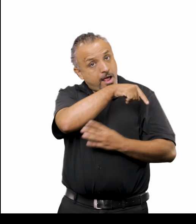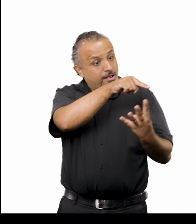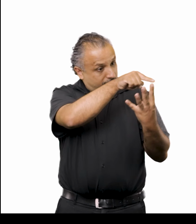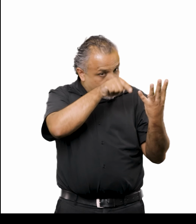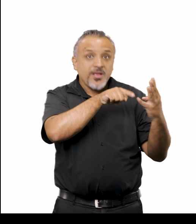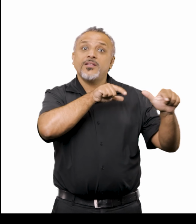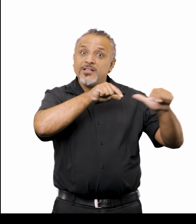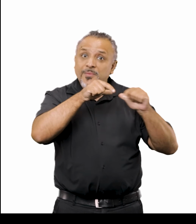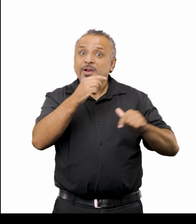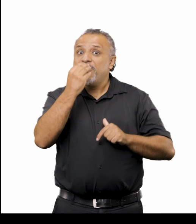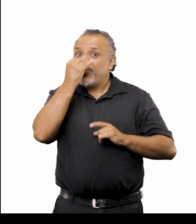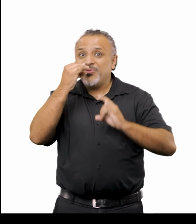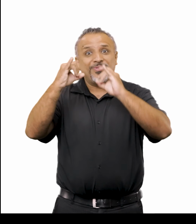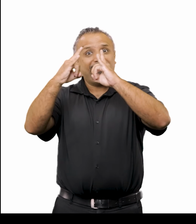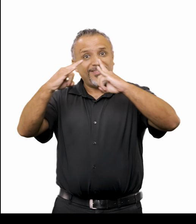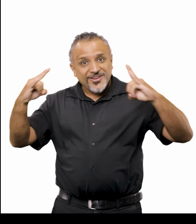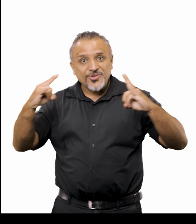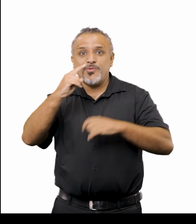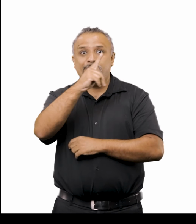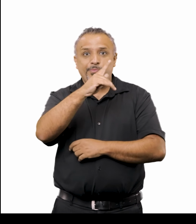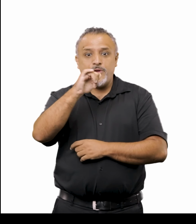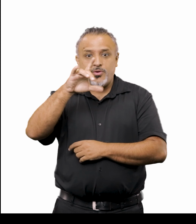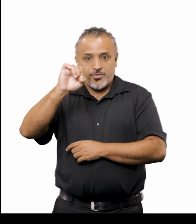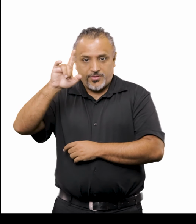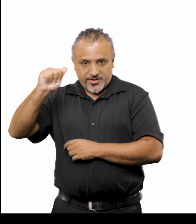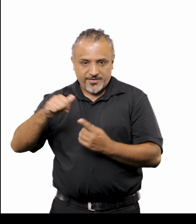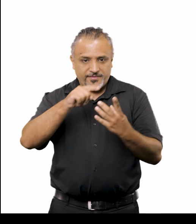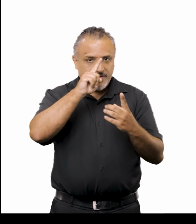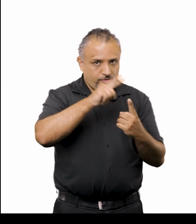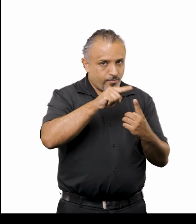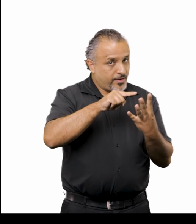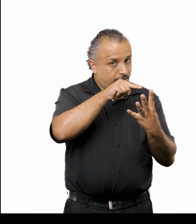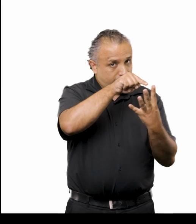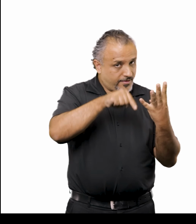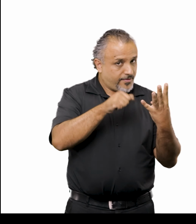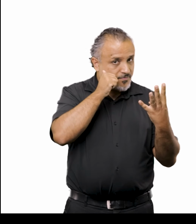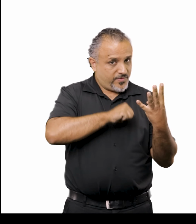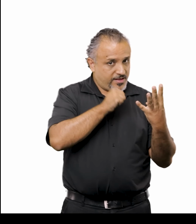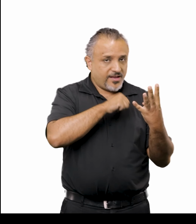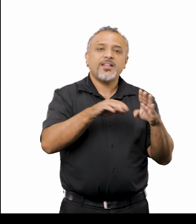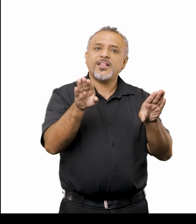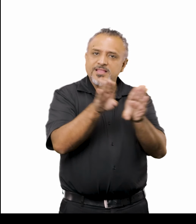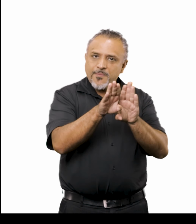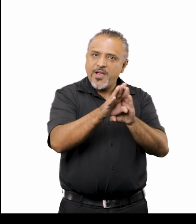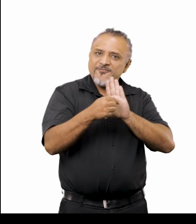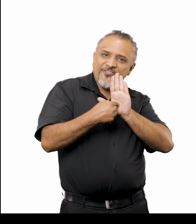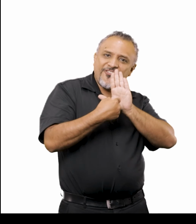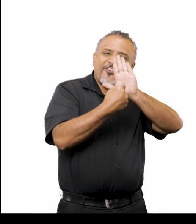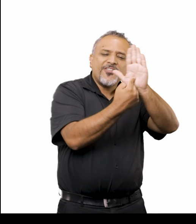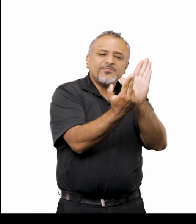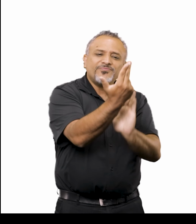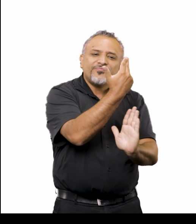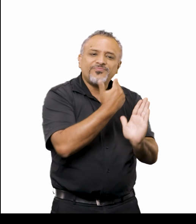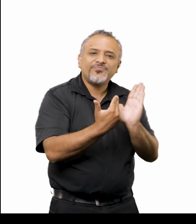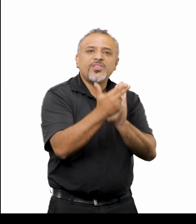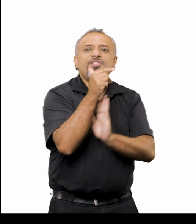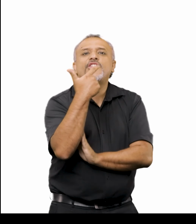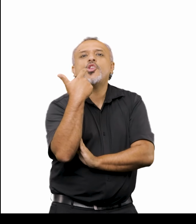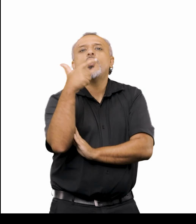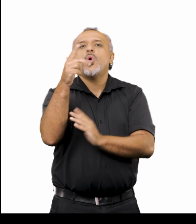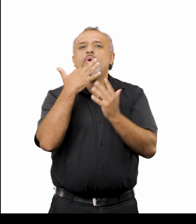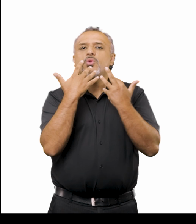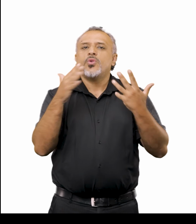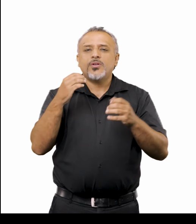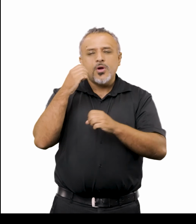Elas, inclusive, trabalharam no circo Piolim à época. Aiola Pinto, uma das moças de Guaratinguetá, também foi retratada por